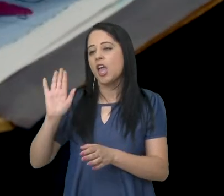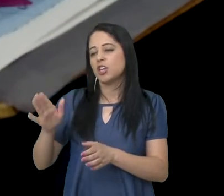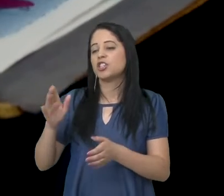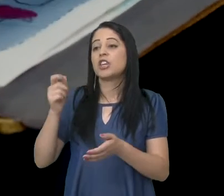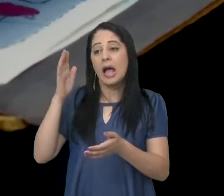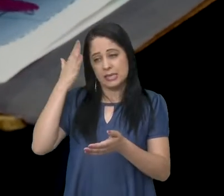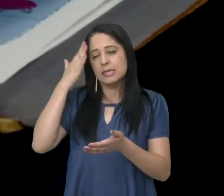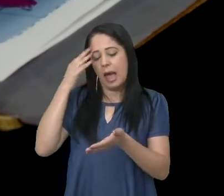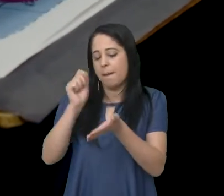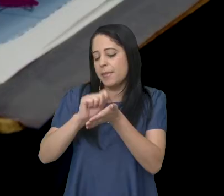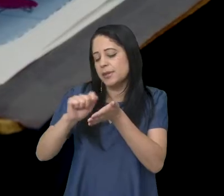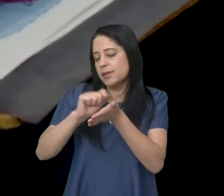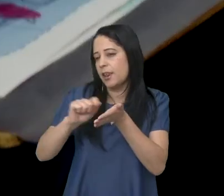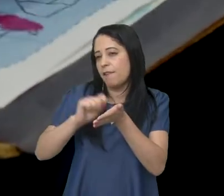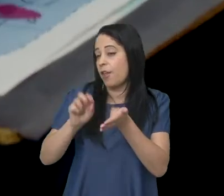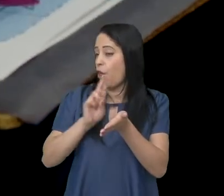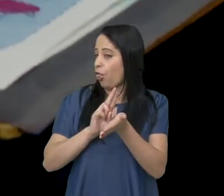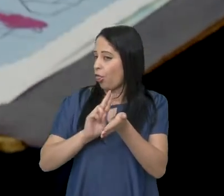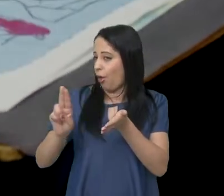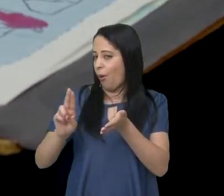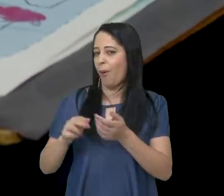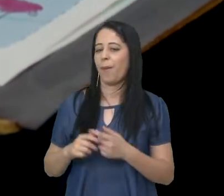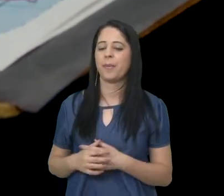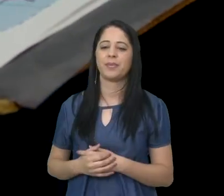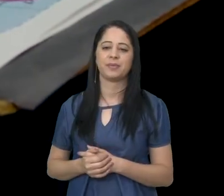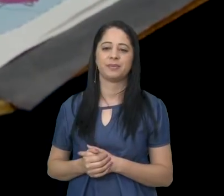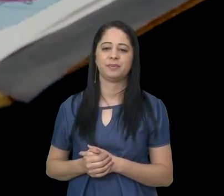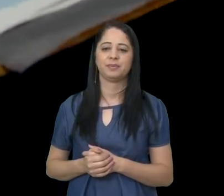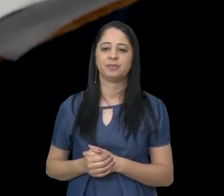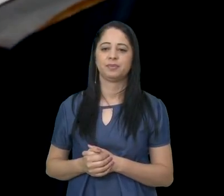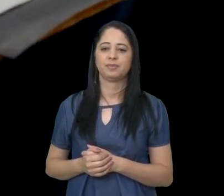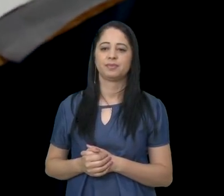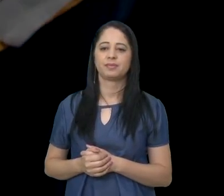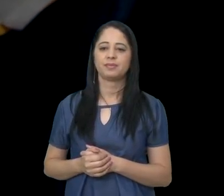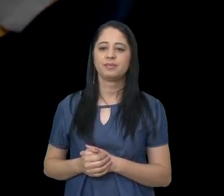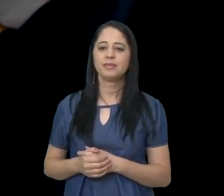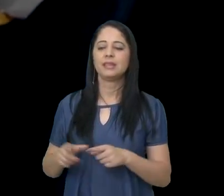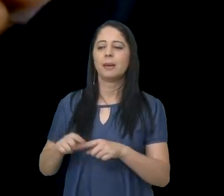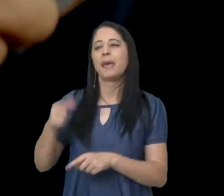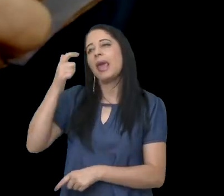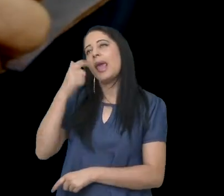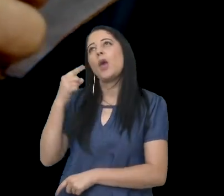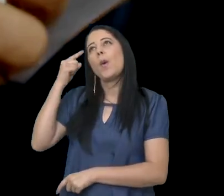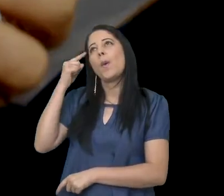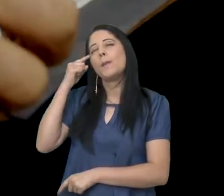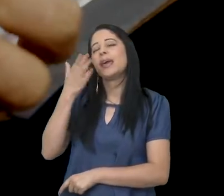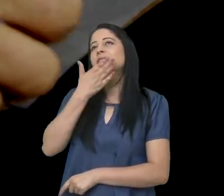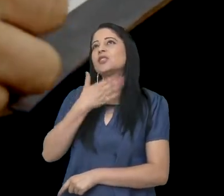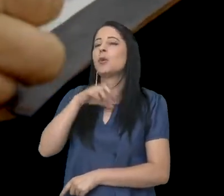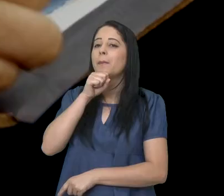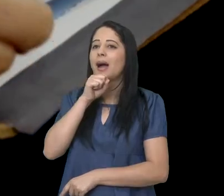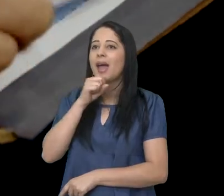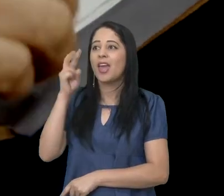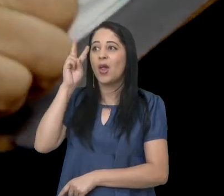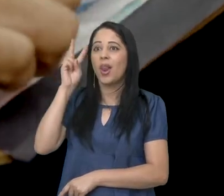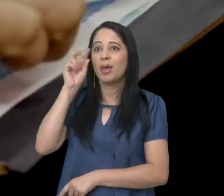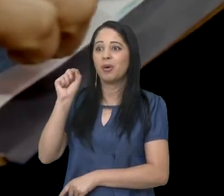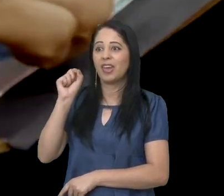do meu pai com colagem, né? E... quando penso no meu pai, lembro de